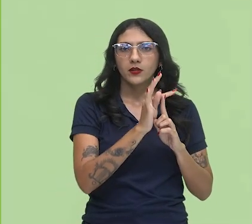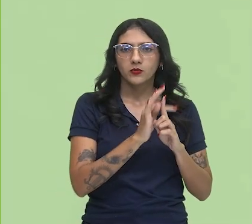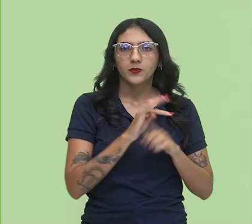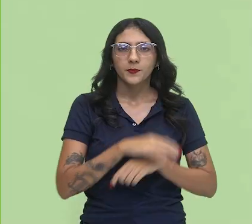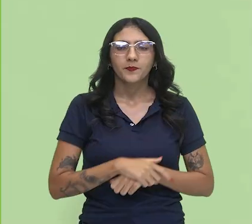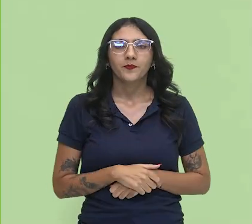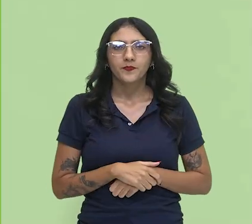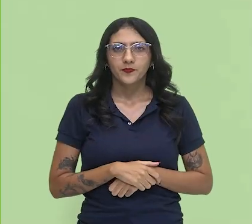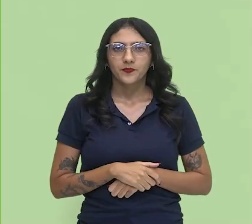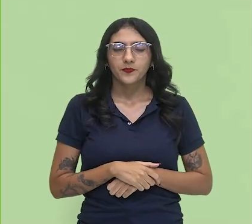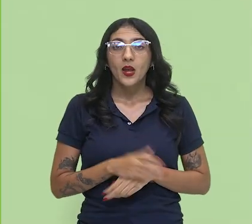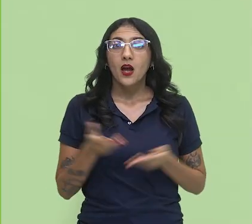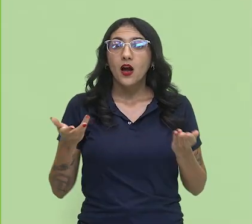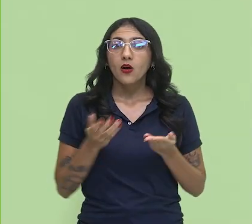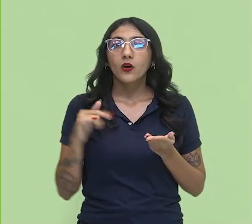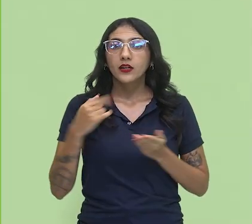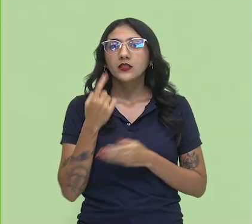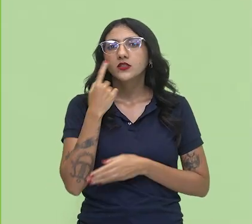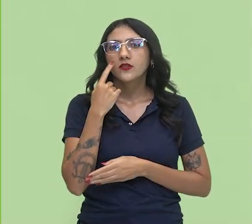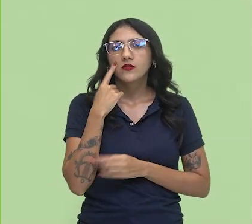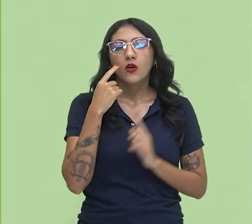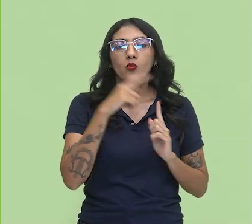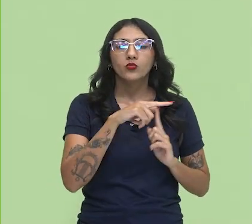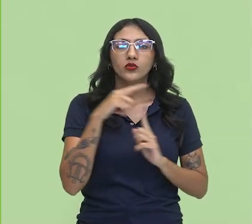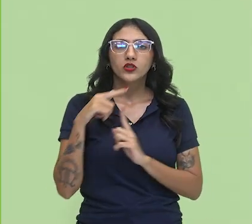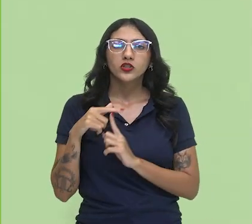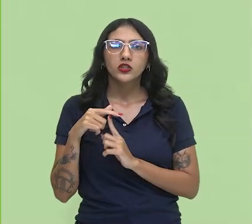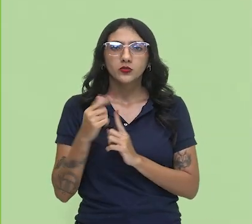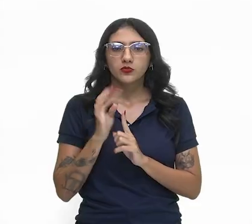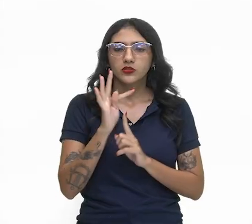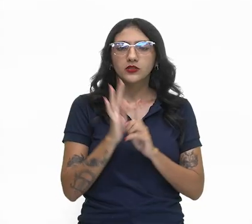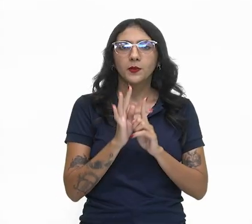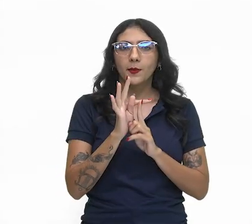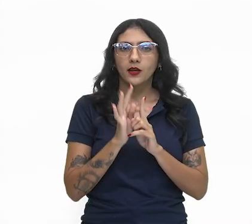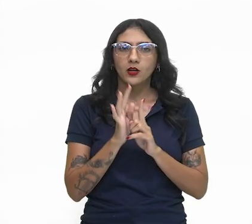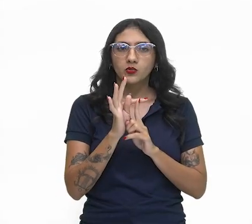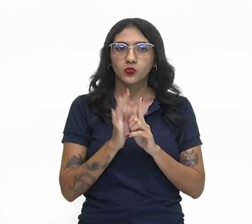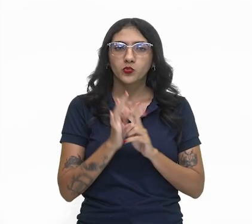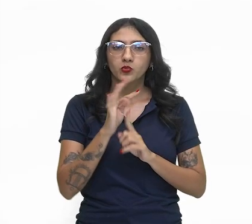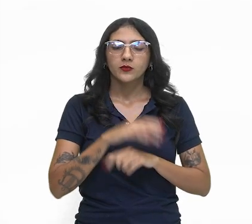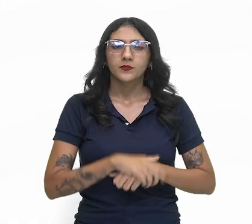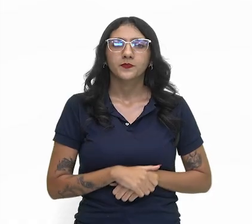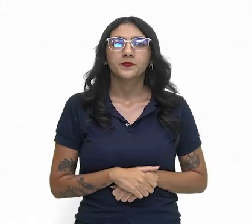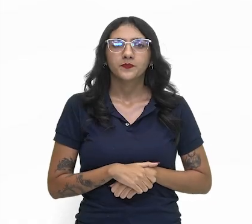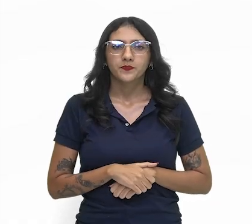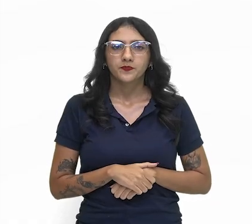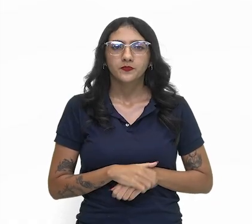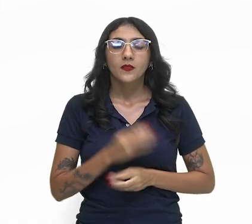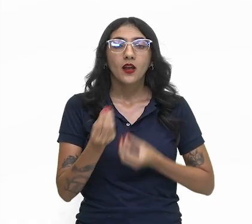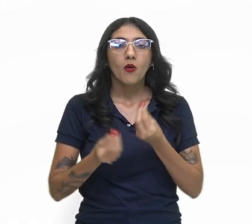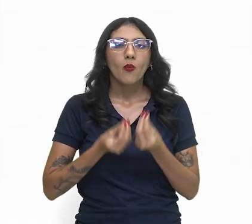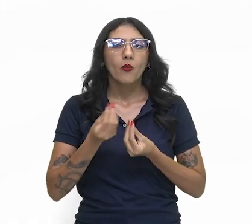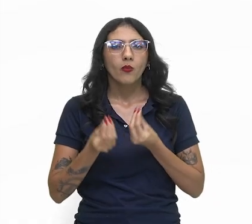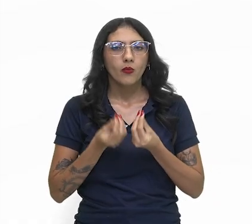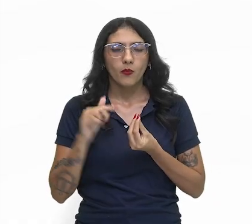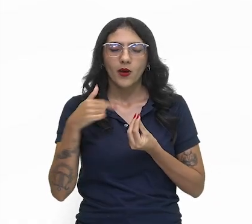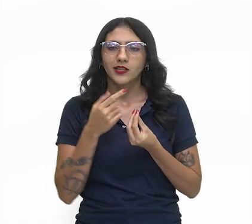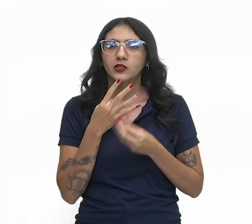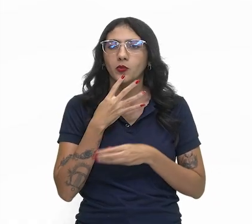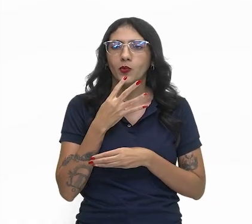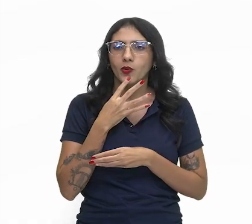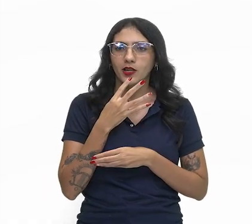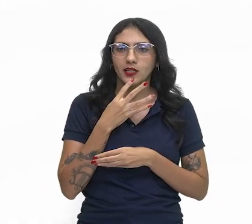agora, portanto, as escalas termométricas, que são as maneiras pelas quais a gente